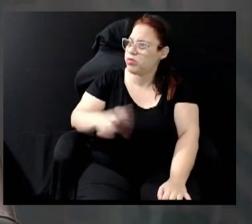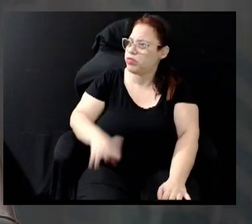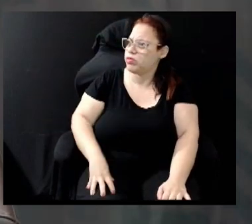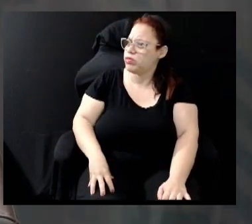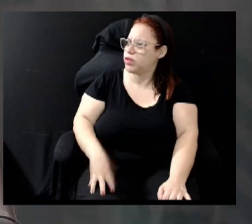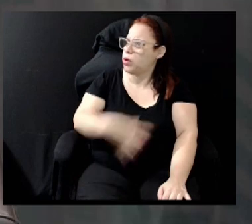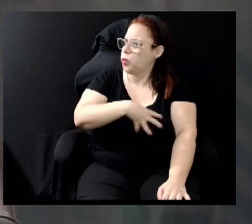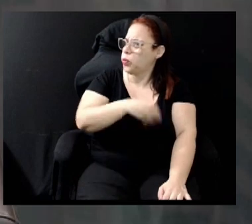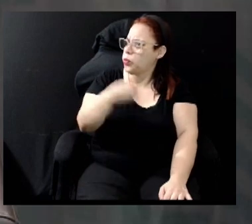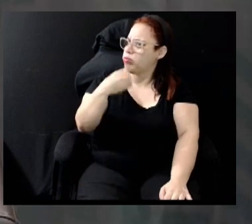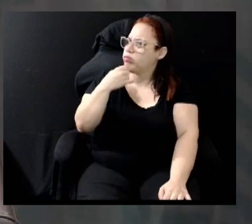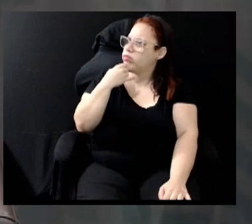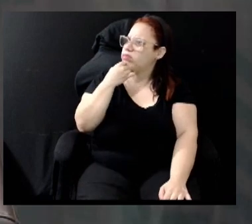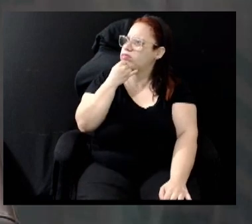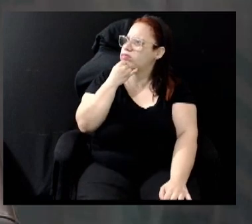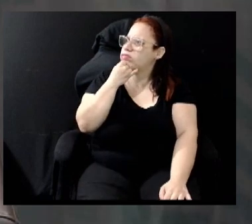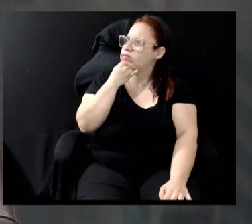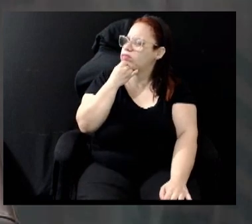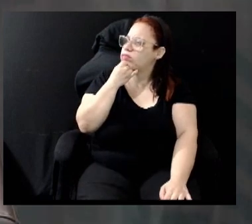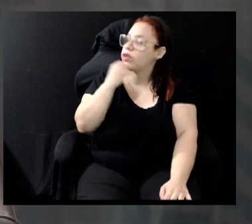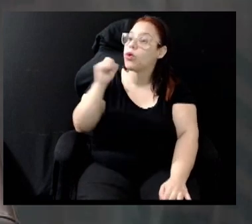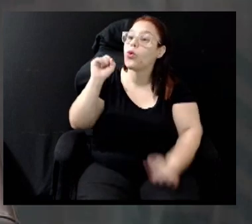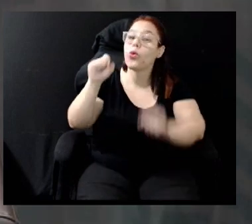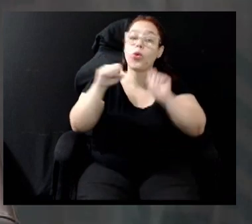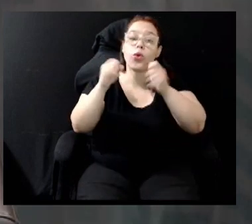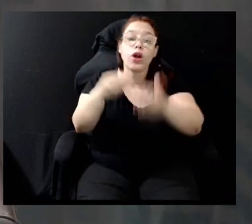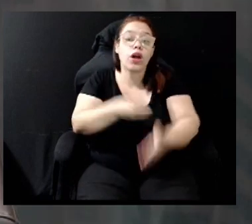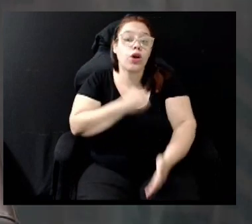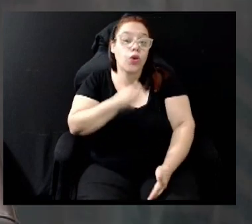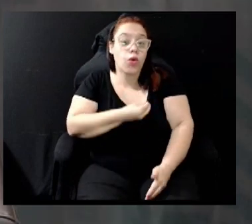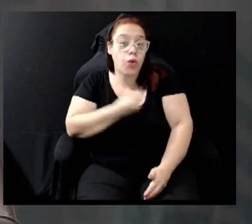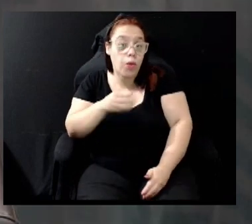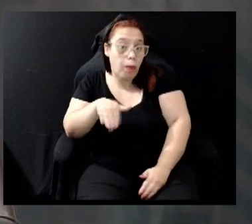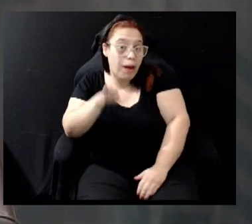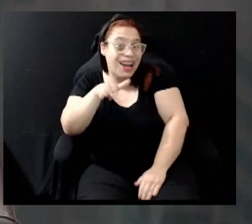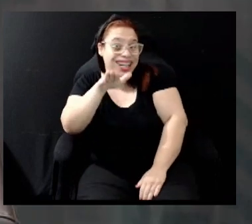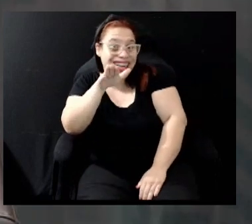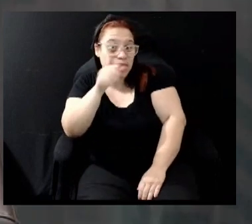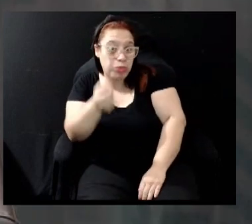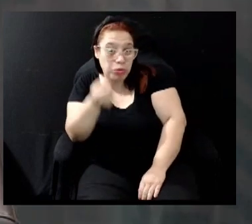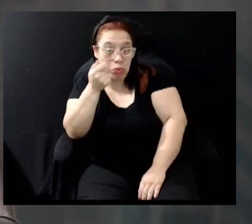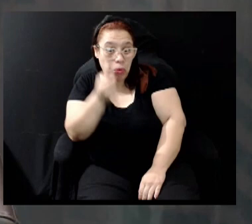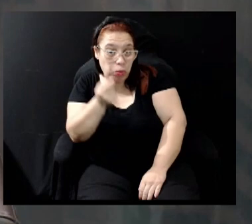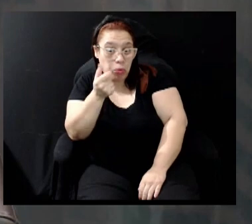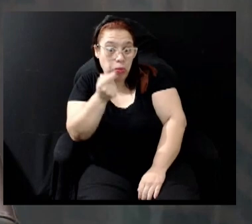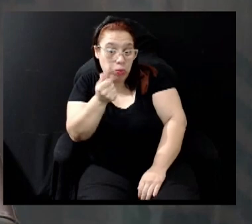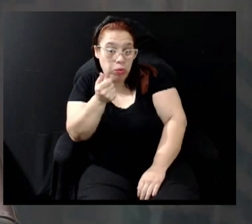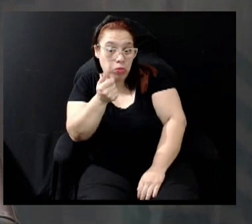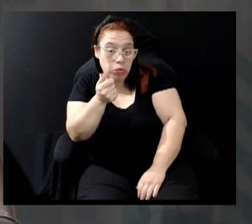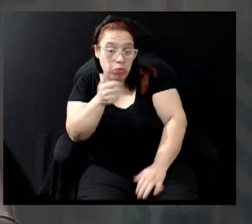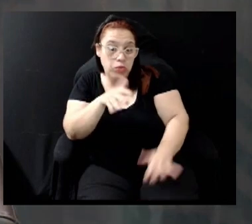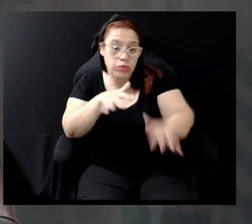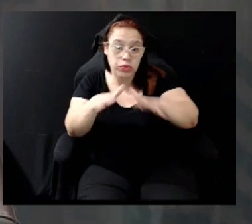assim, é o que eles estão vivendo e mais um pouquinho também da excitação dos pais por tanta coisa vivida.